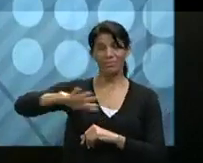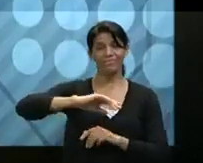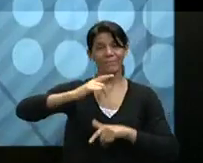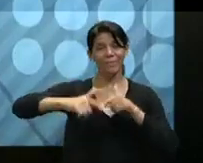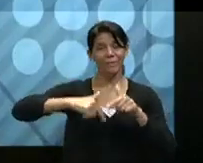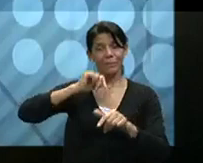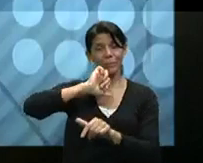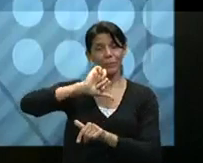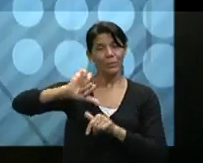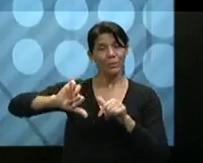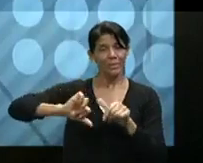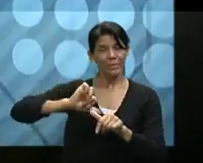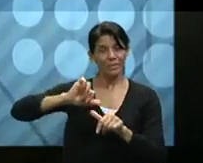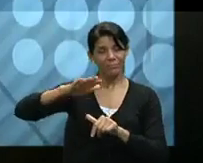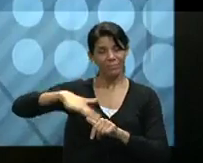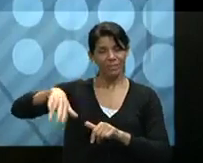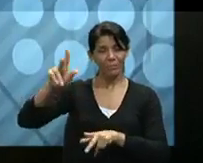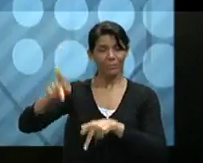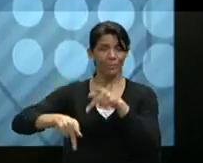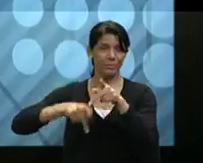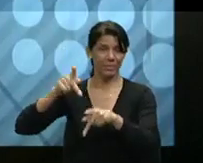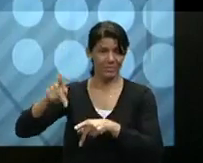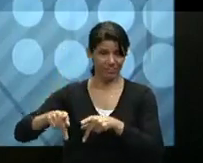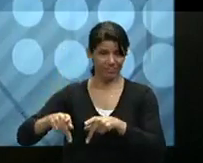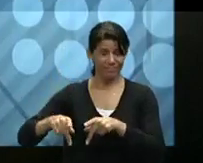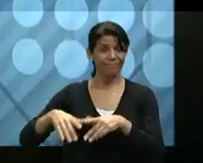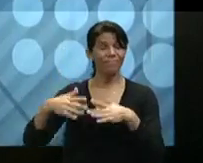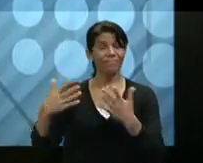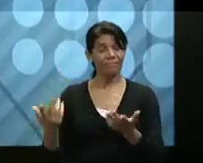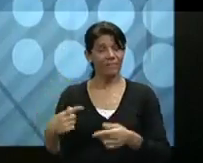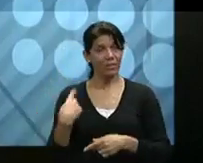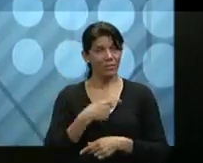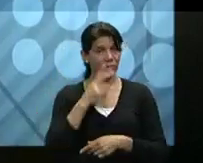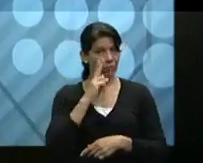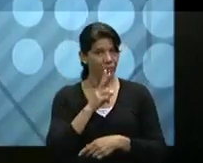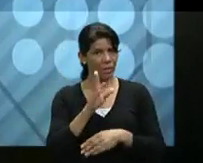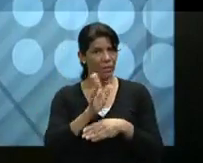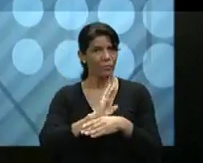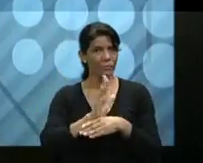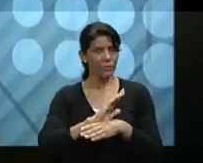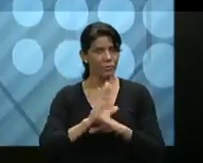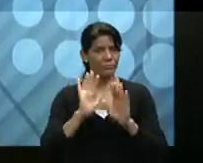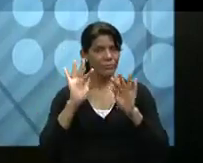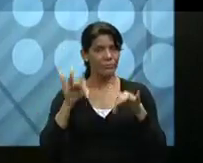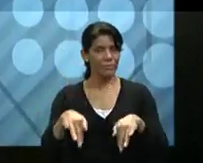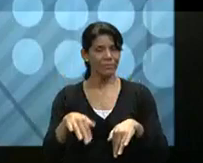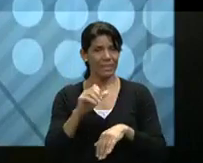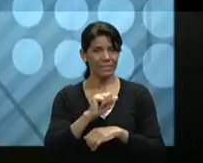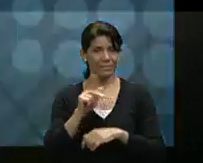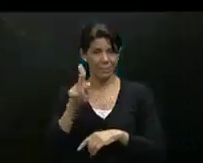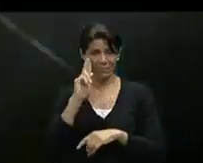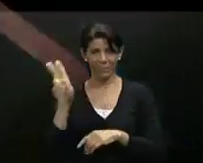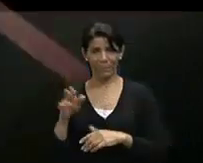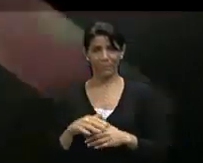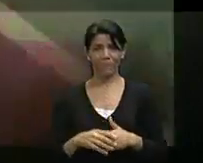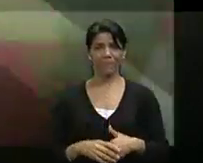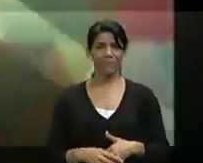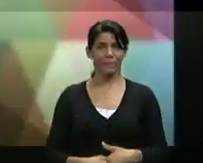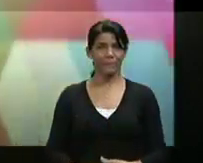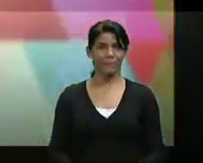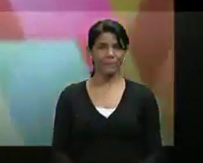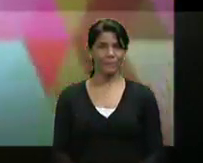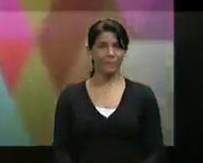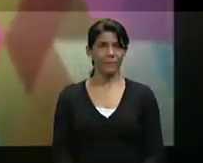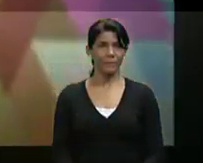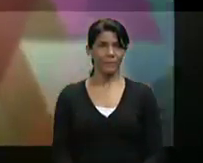trabalhar modificando esse cenário da população. Então vamos assistir o vídeo de encerramento dessa situação problema.